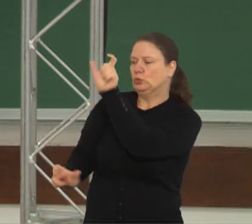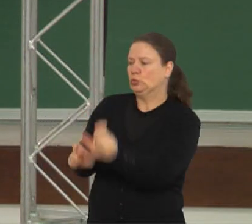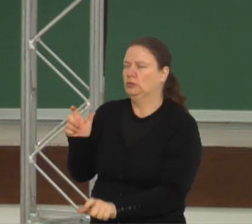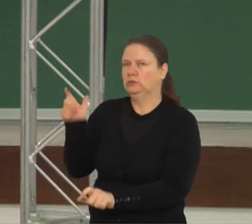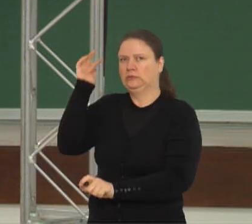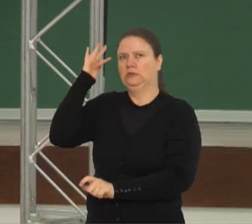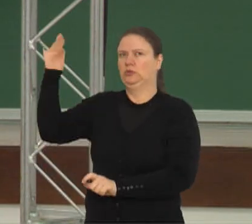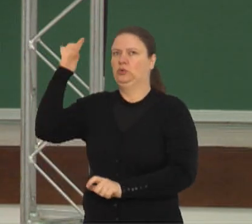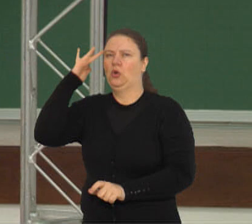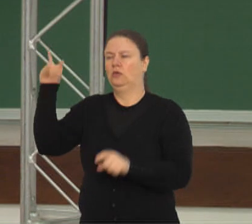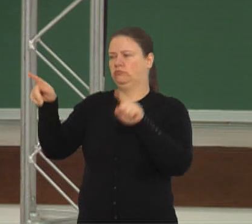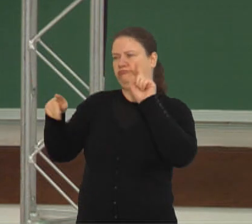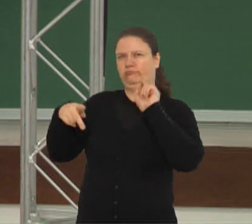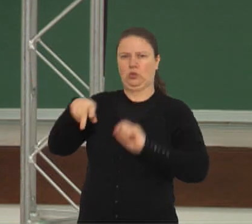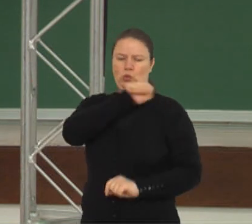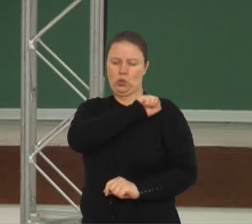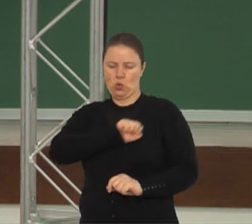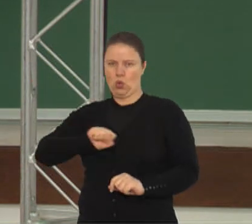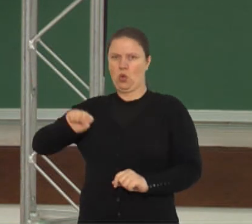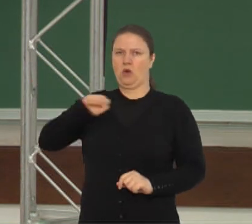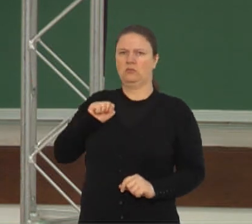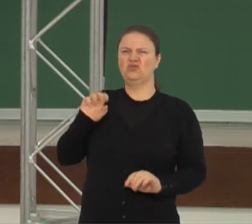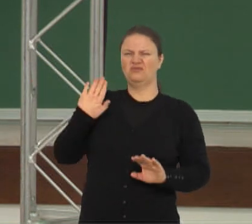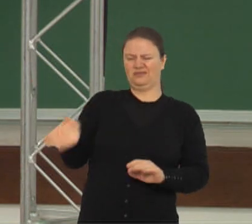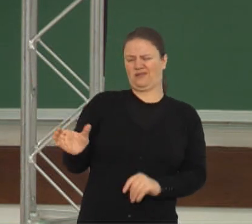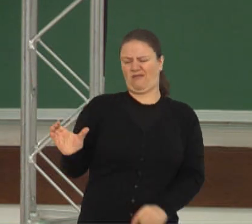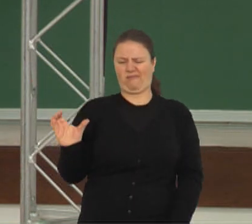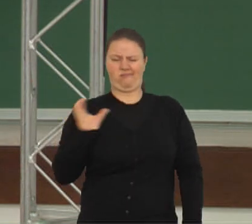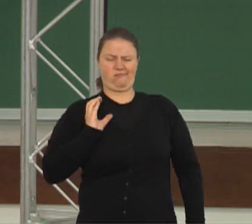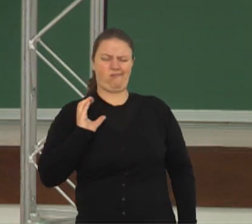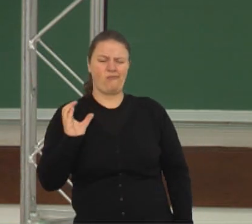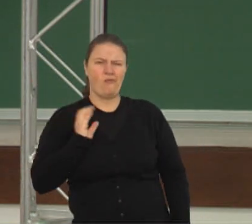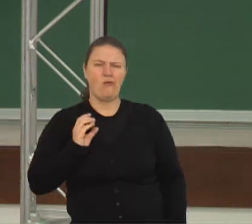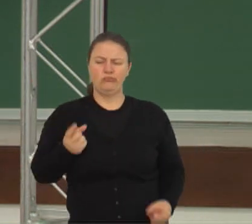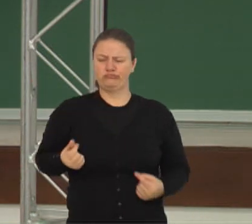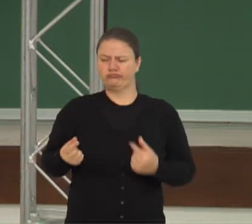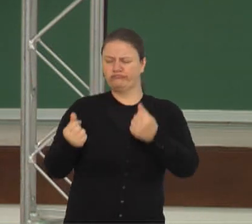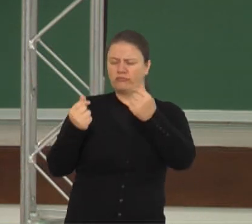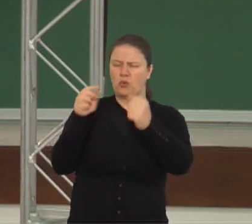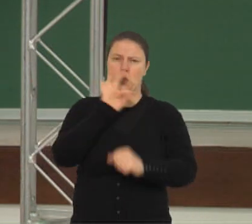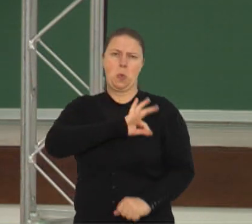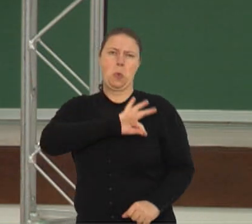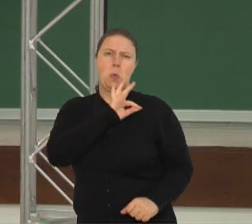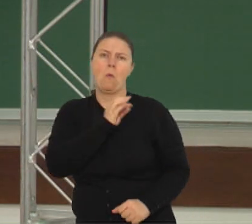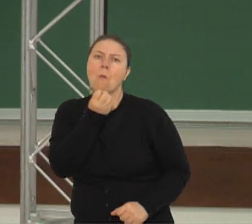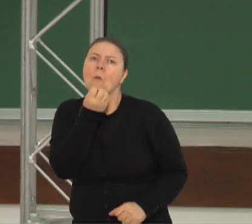Sócrates, eram pessoas que tinham dinheiro, já tinham suas fontes de renda, então eles podiam